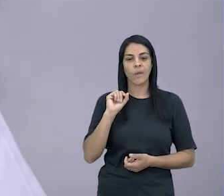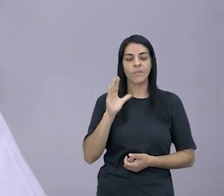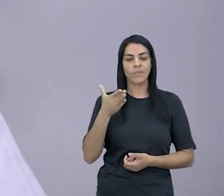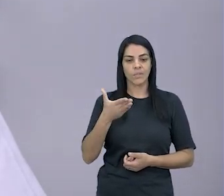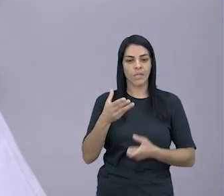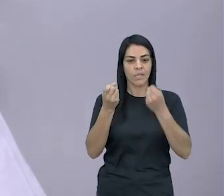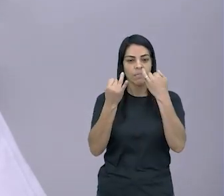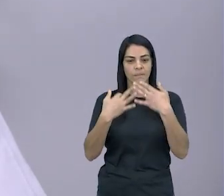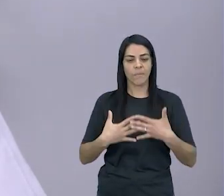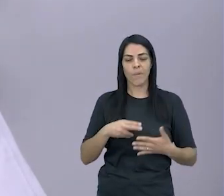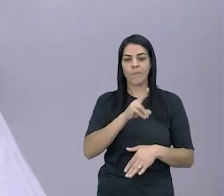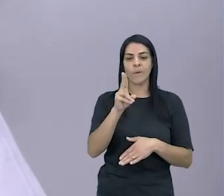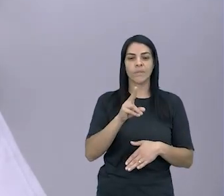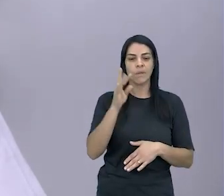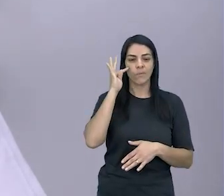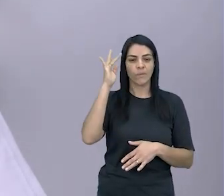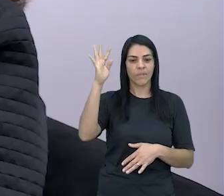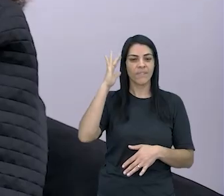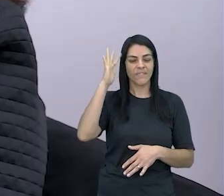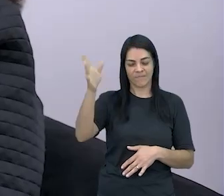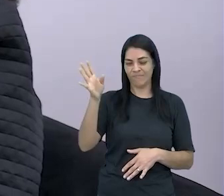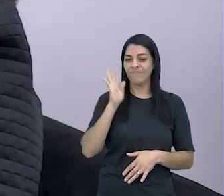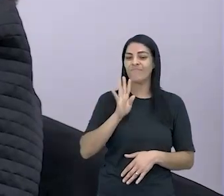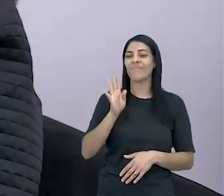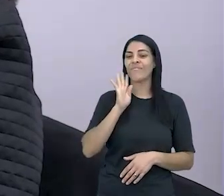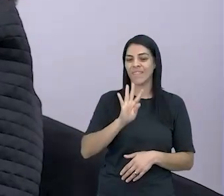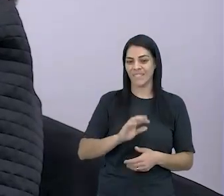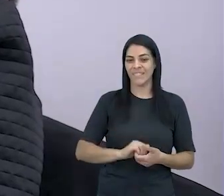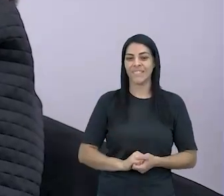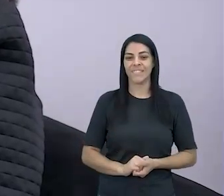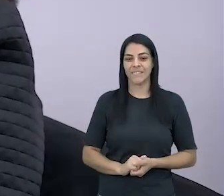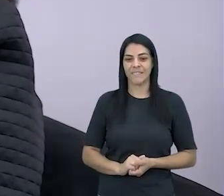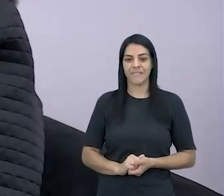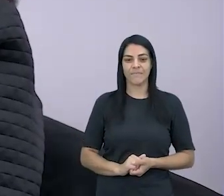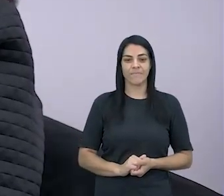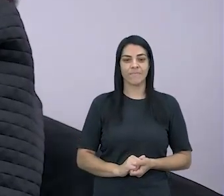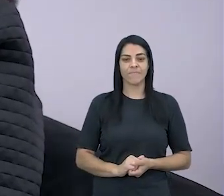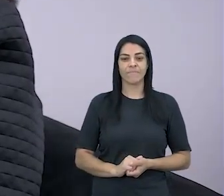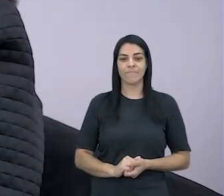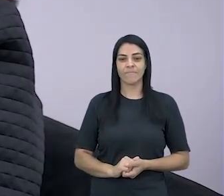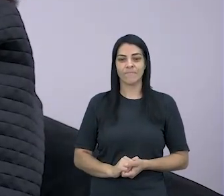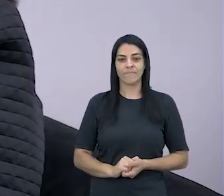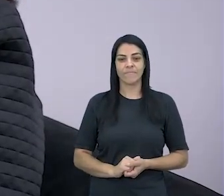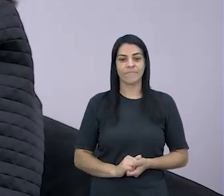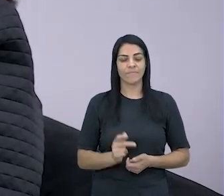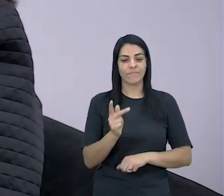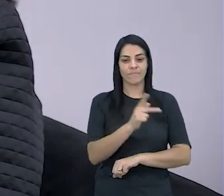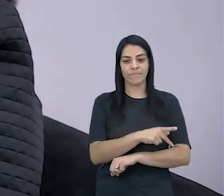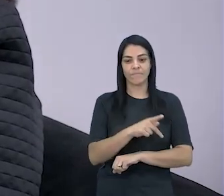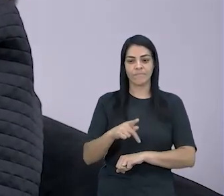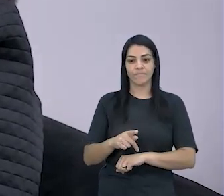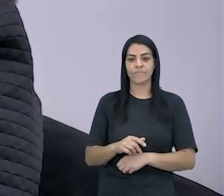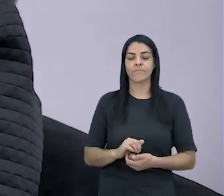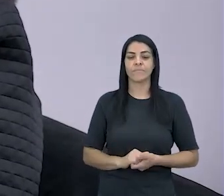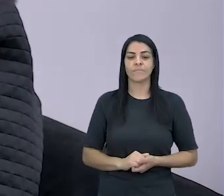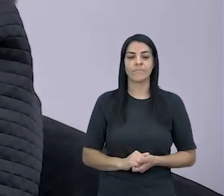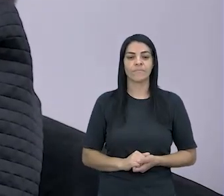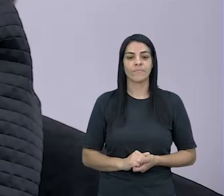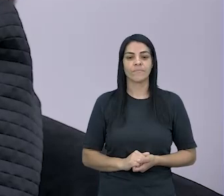vai usar na filosofia, né? Olha que legal. Cadê? Deixa eu achar aqui, peraí. Que legal, professor, que...